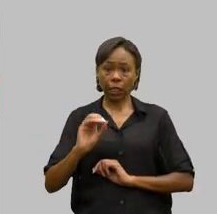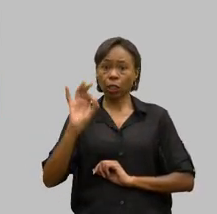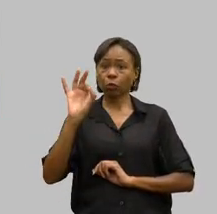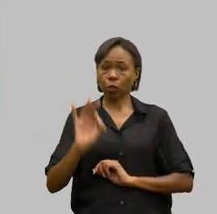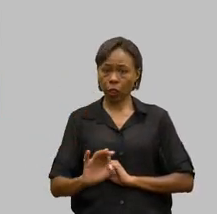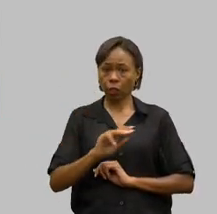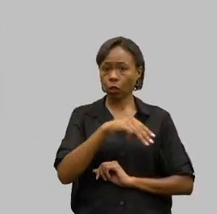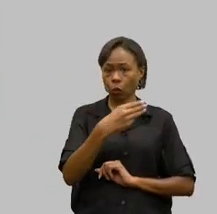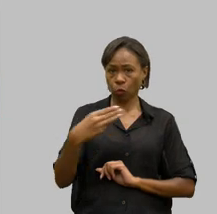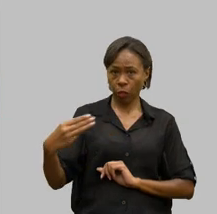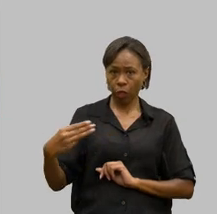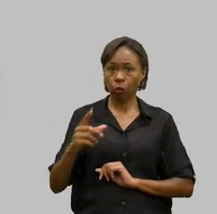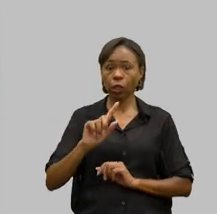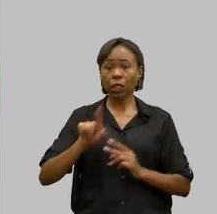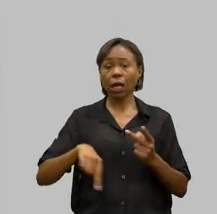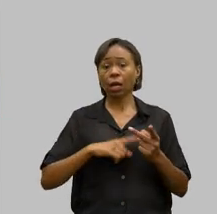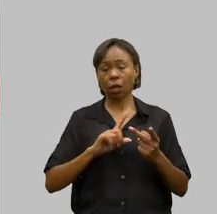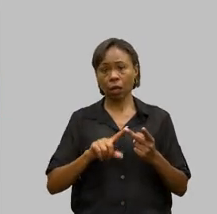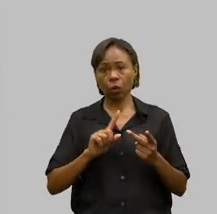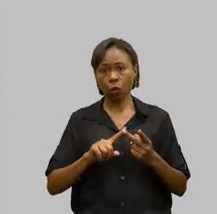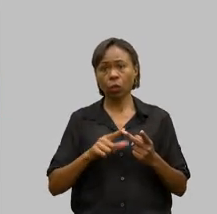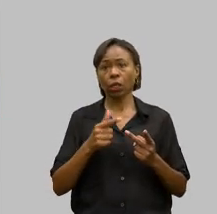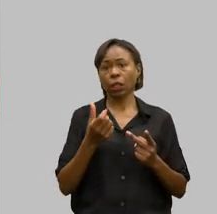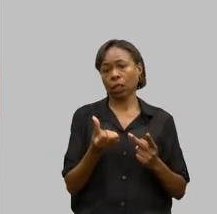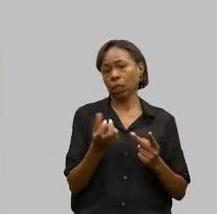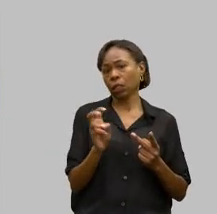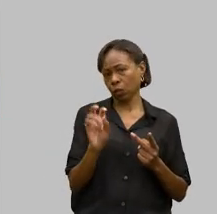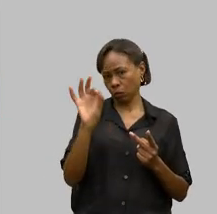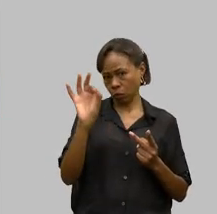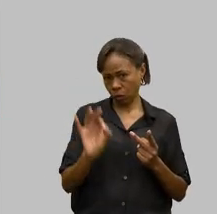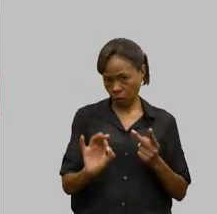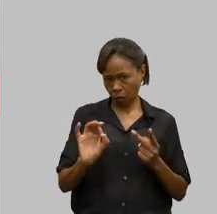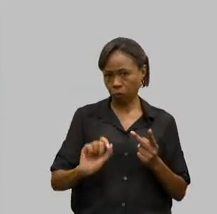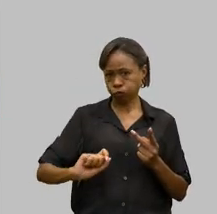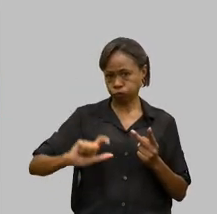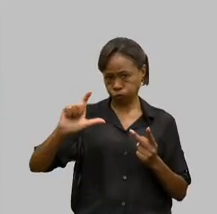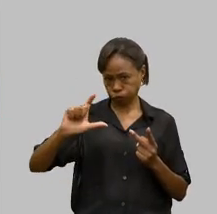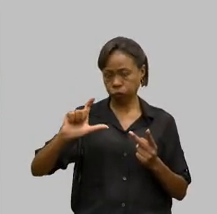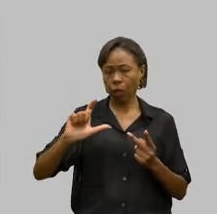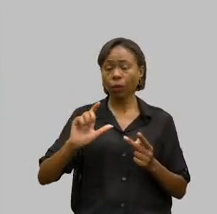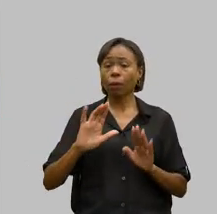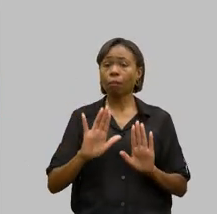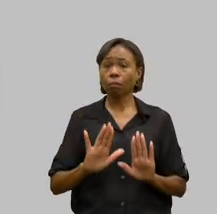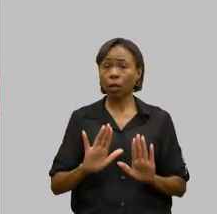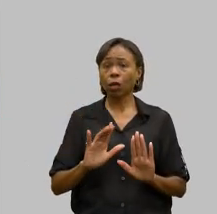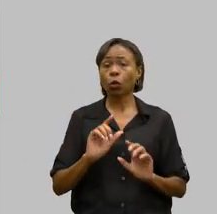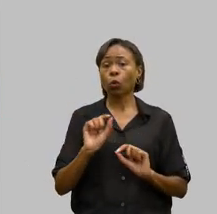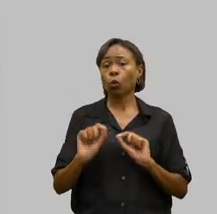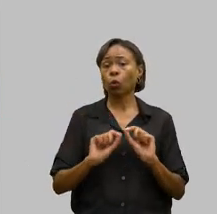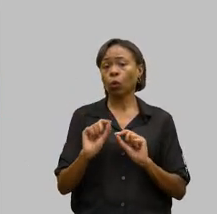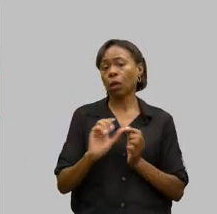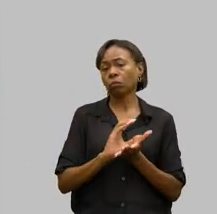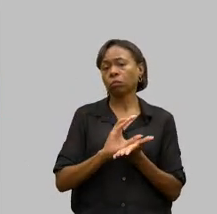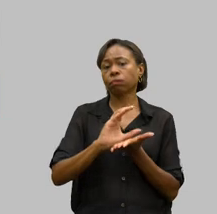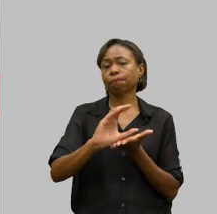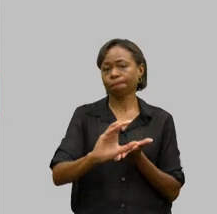65%. O que representou, respeitado à autonomia universitária, para o investimento desses